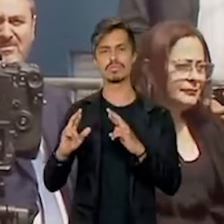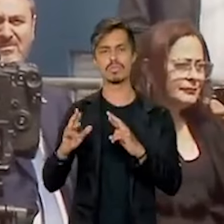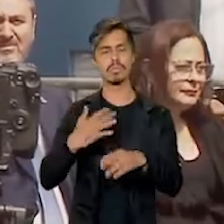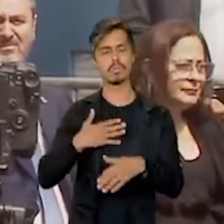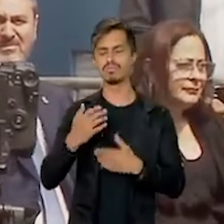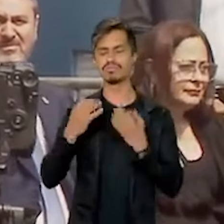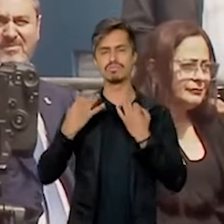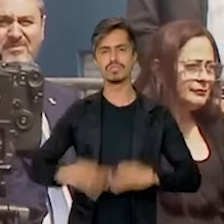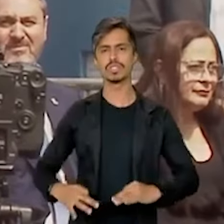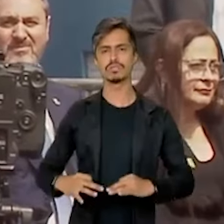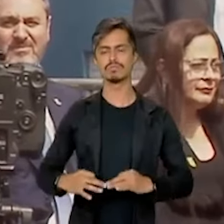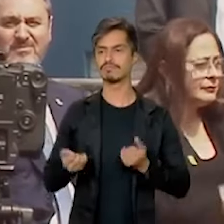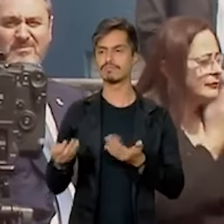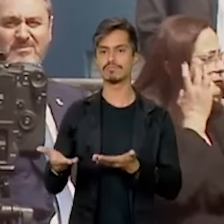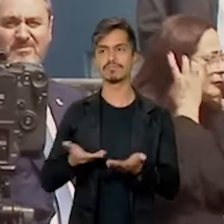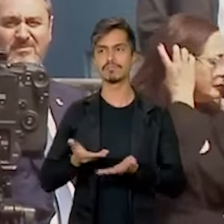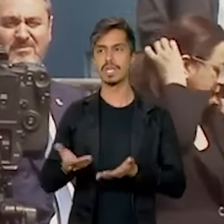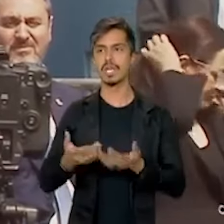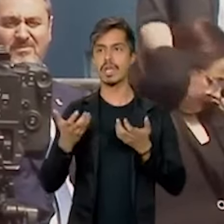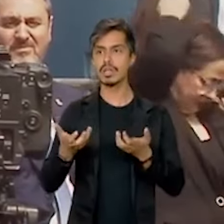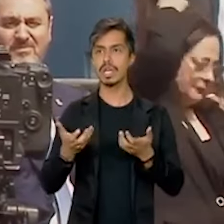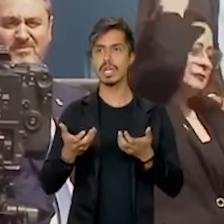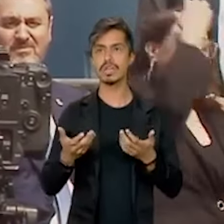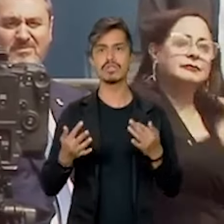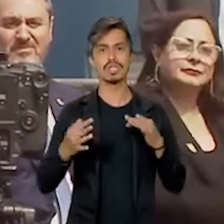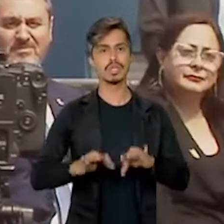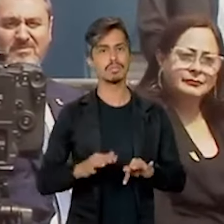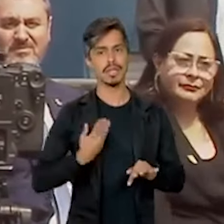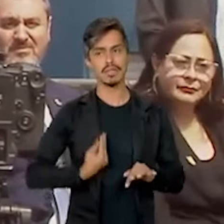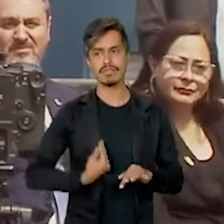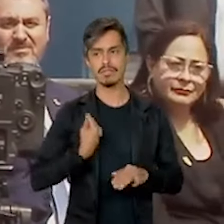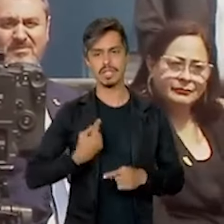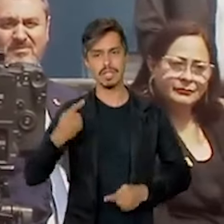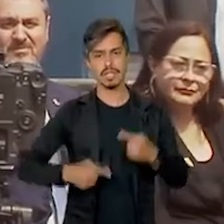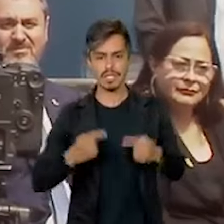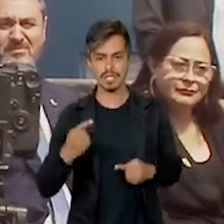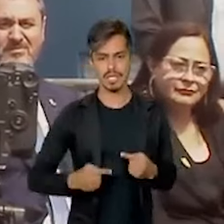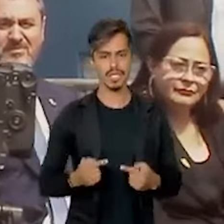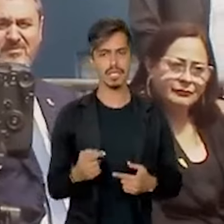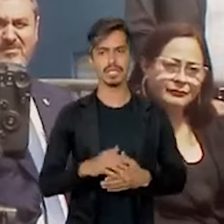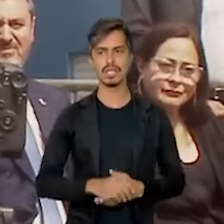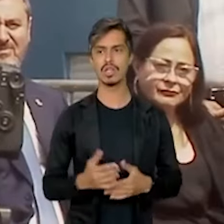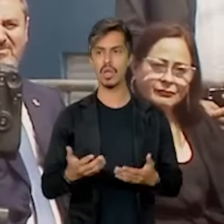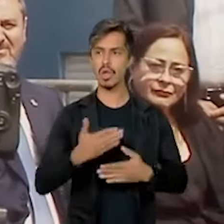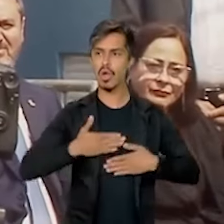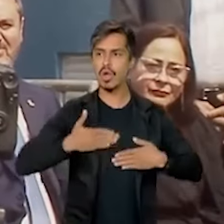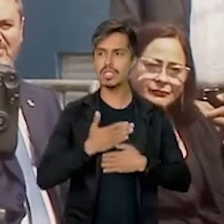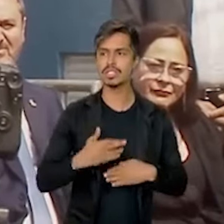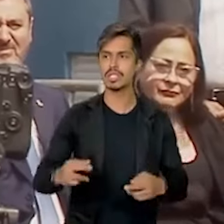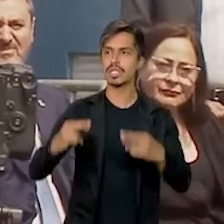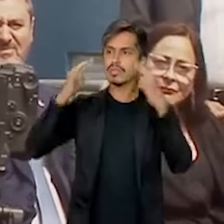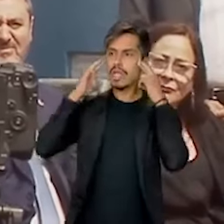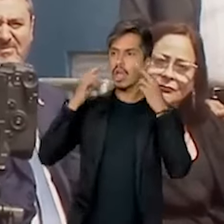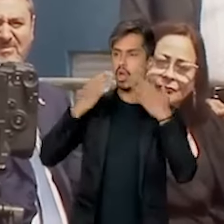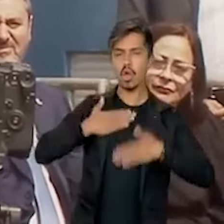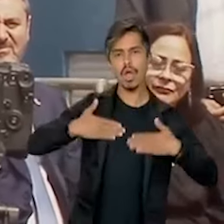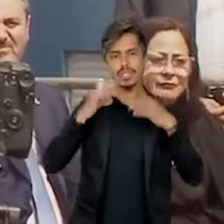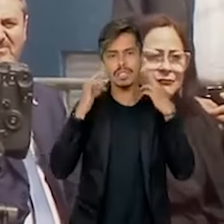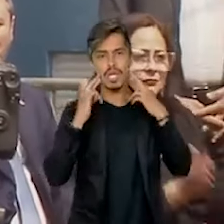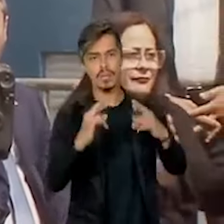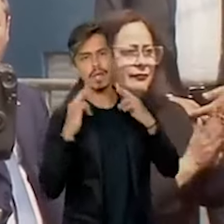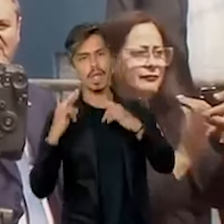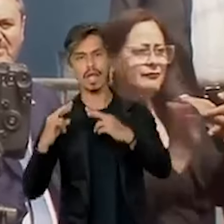dignidade. E é assim que eu quero terminar a minha vida política. Eu gosto de ser respeitado e gosto de respeitar as